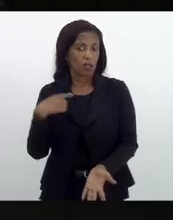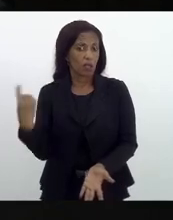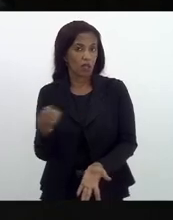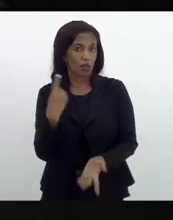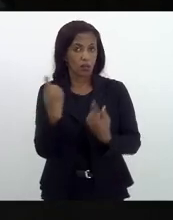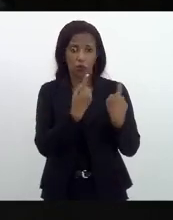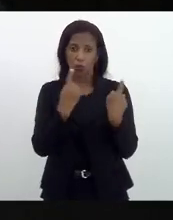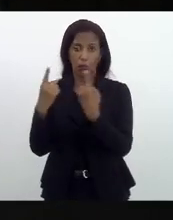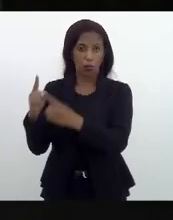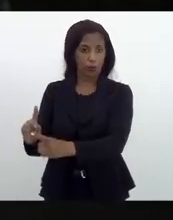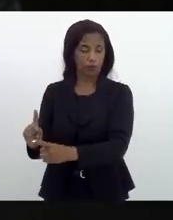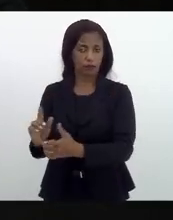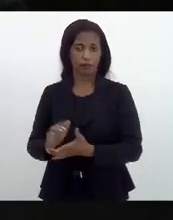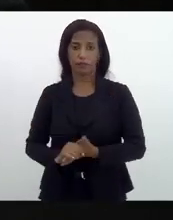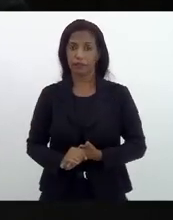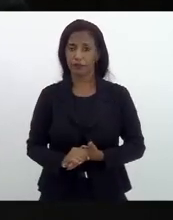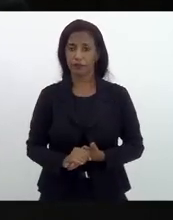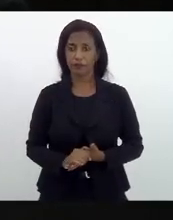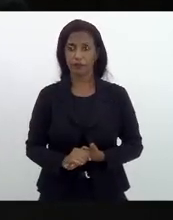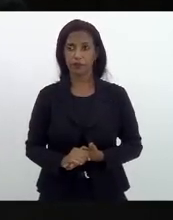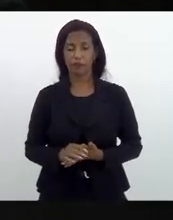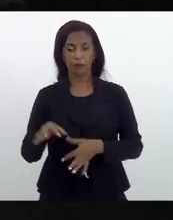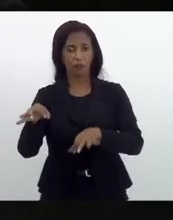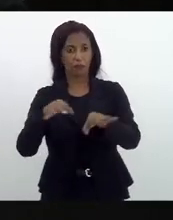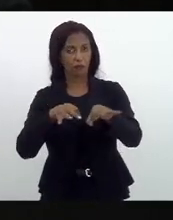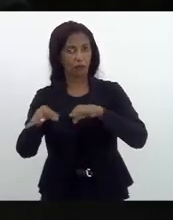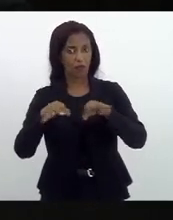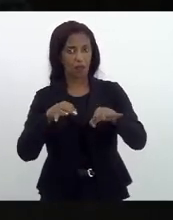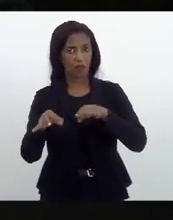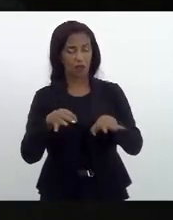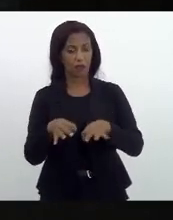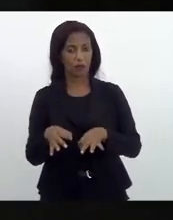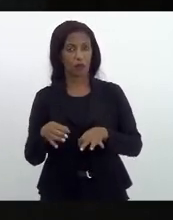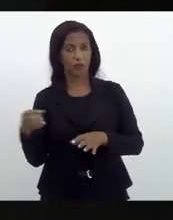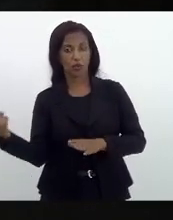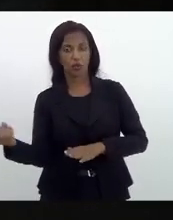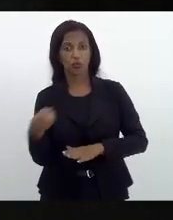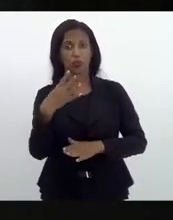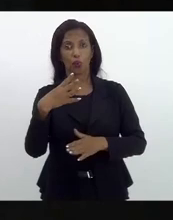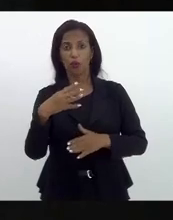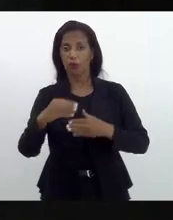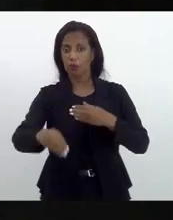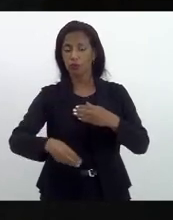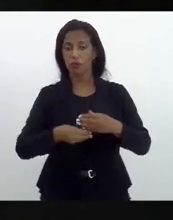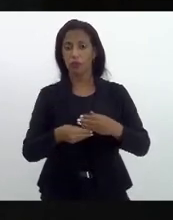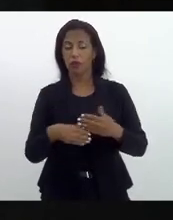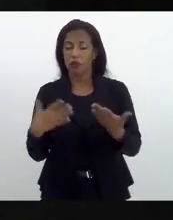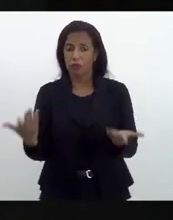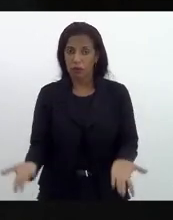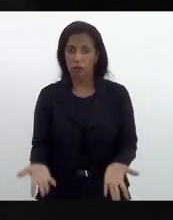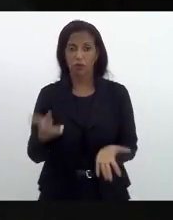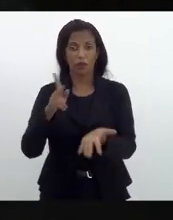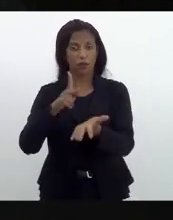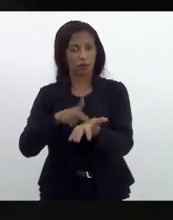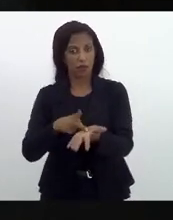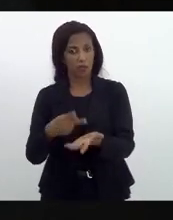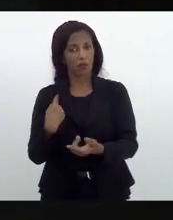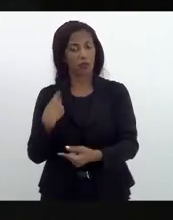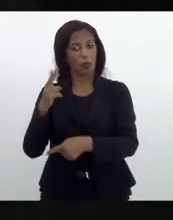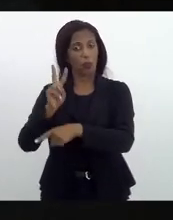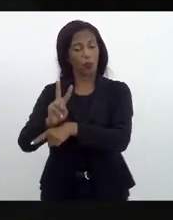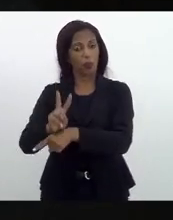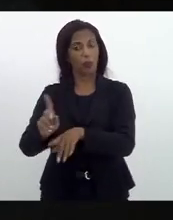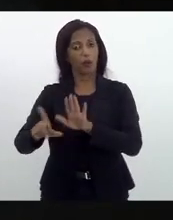contrários à manutenção ou à feitura de um novo adicional. Tanto que é verdade que defendemos isso na